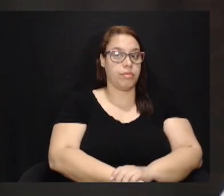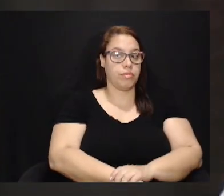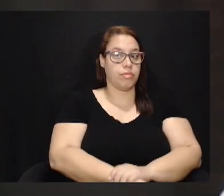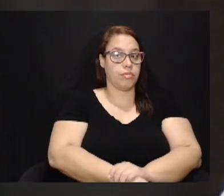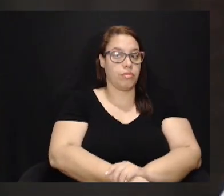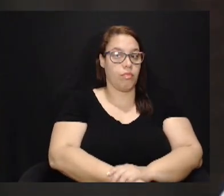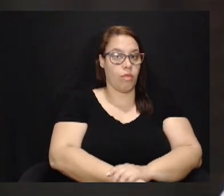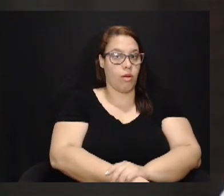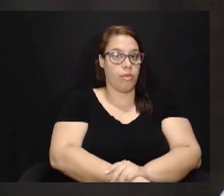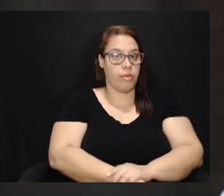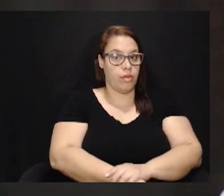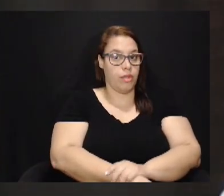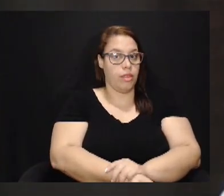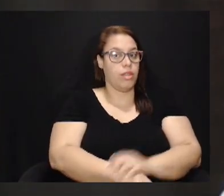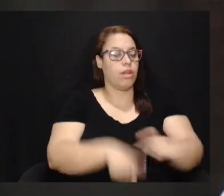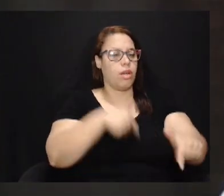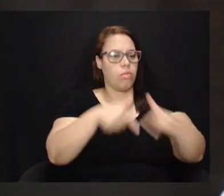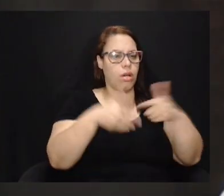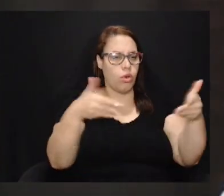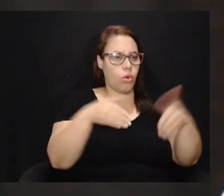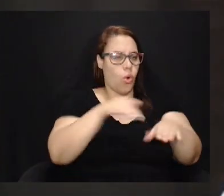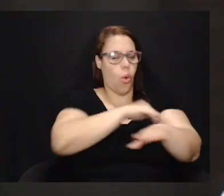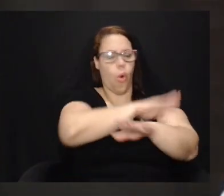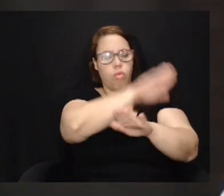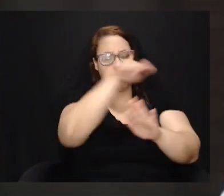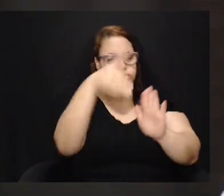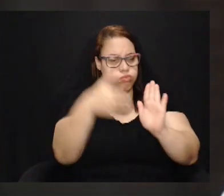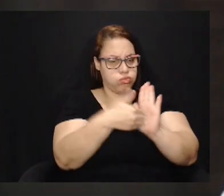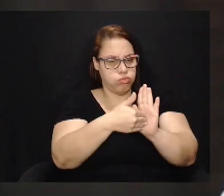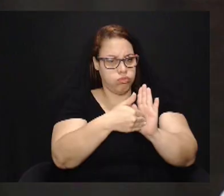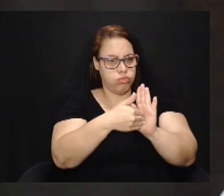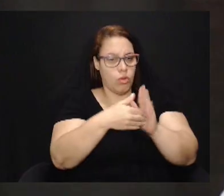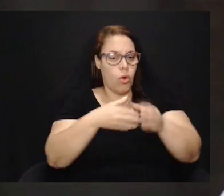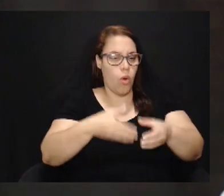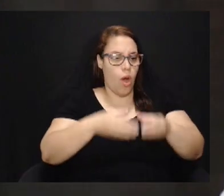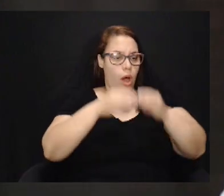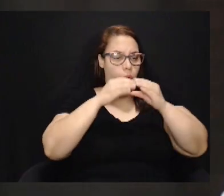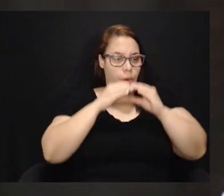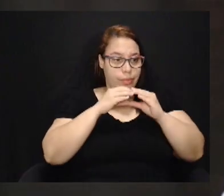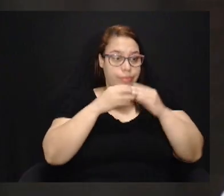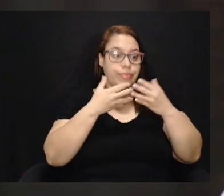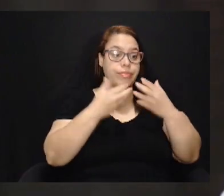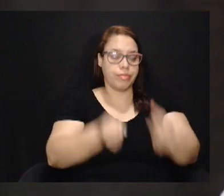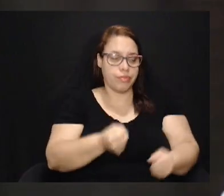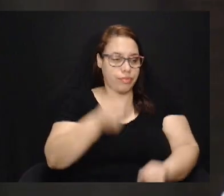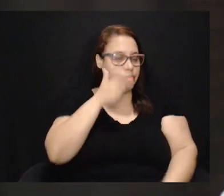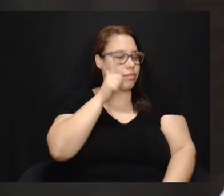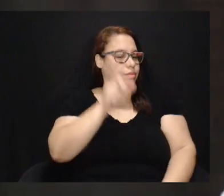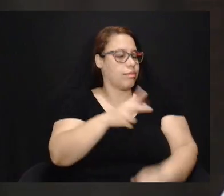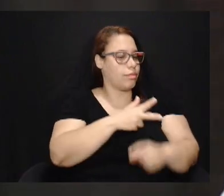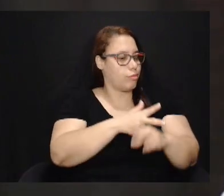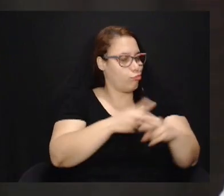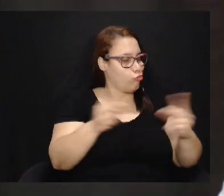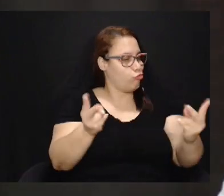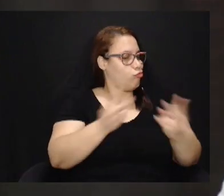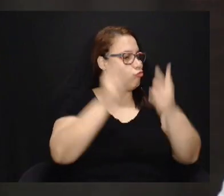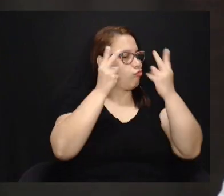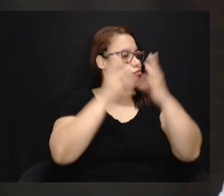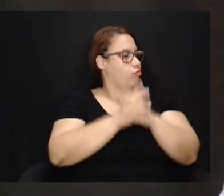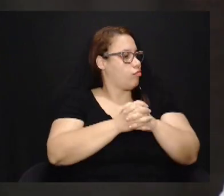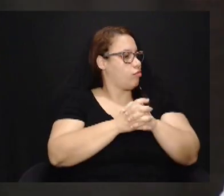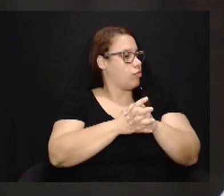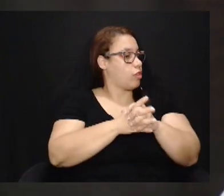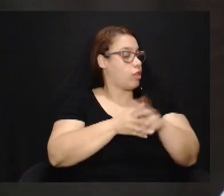trabalhei muito hoje durante o dia, eu mereço um hambúrguer, eu mereço alguma coisa, né? Então, sempre essa questão de